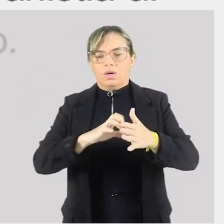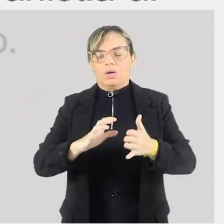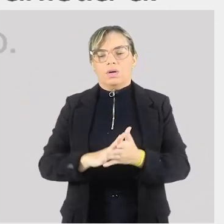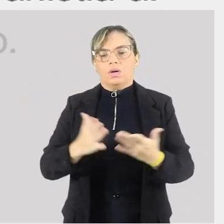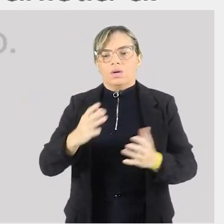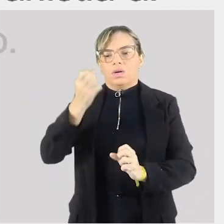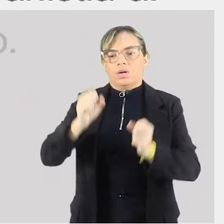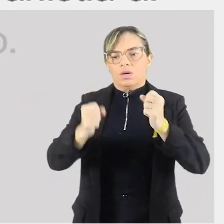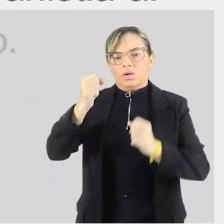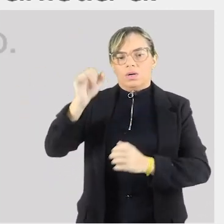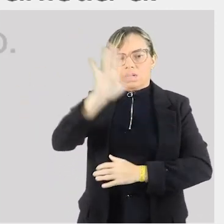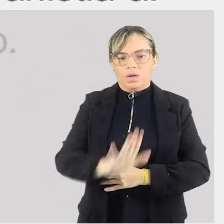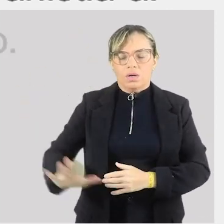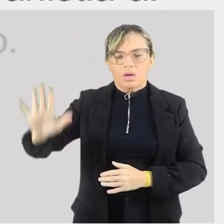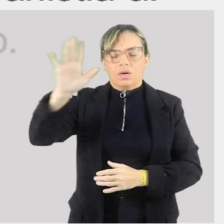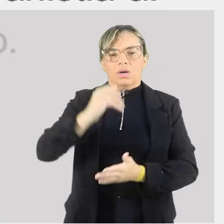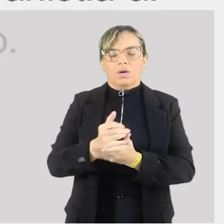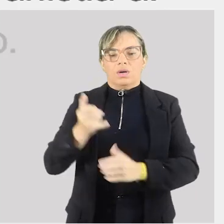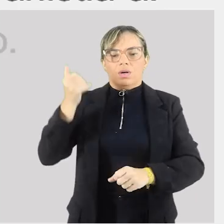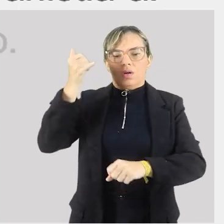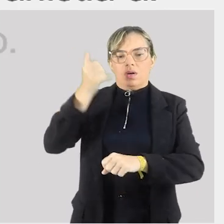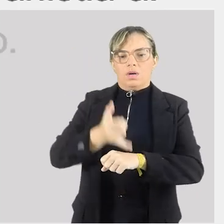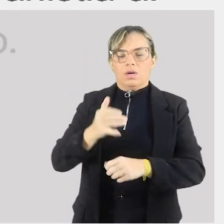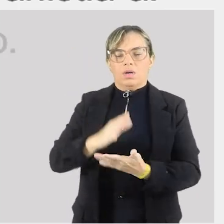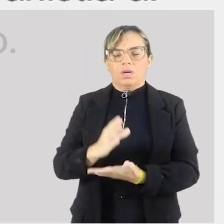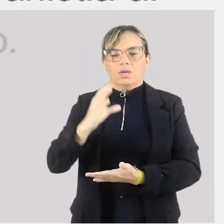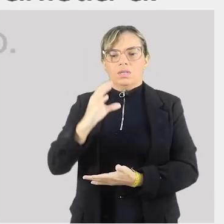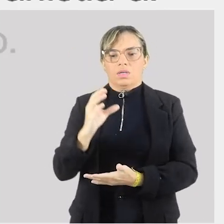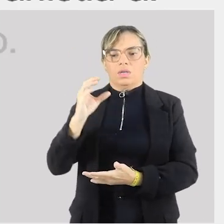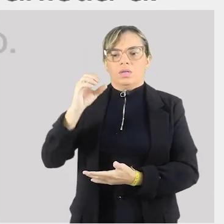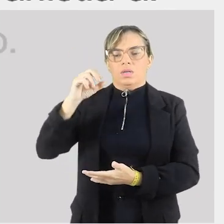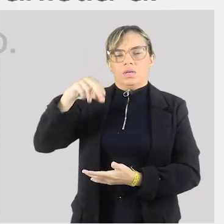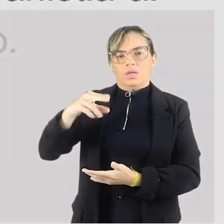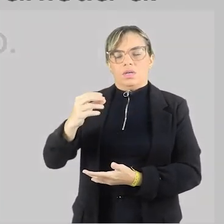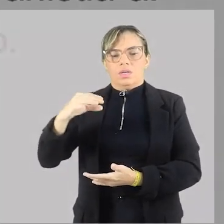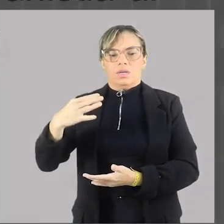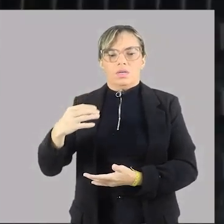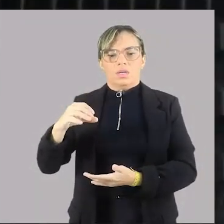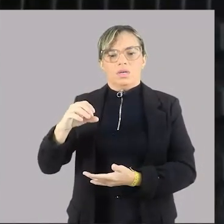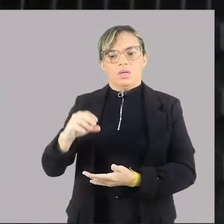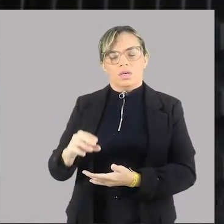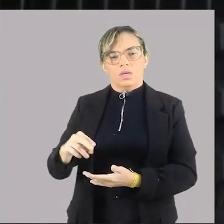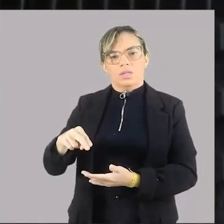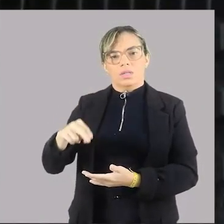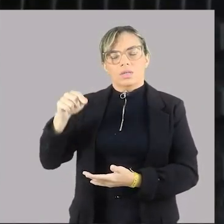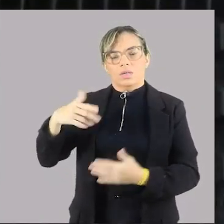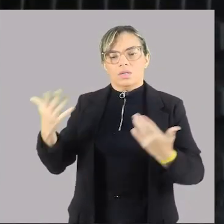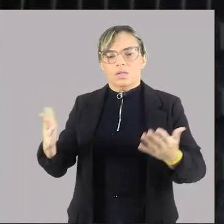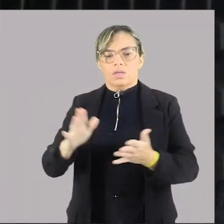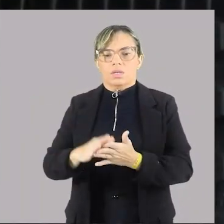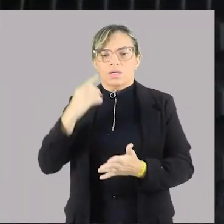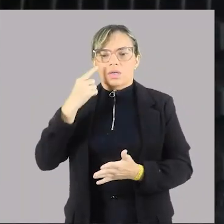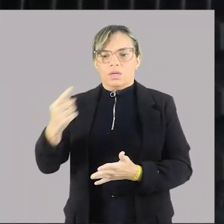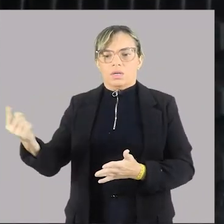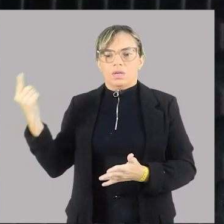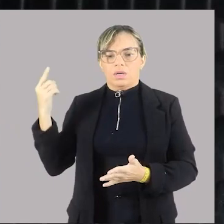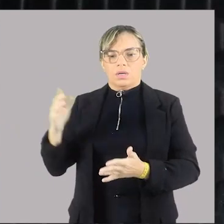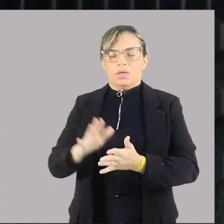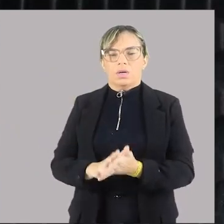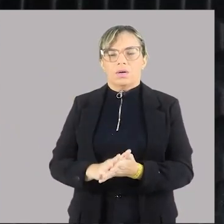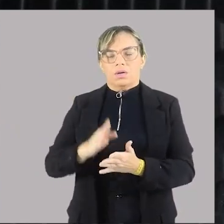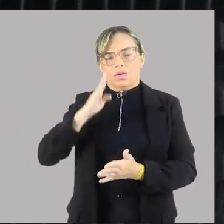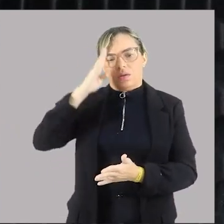Redonda. A famosa CSN, a Companhia Siderúrgica Nacional de Volta Redonda, foi